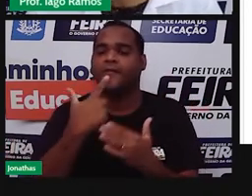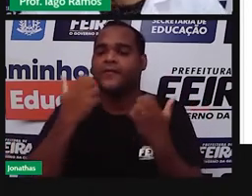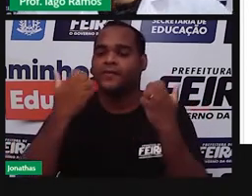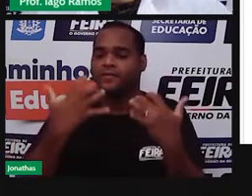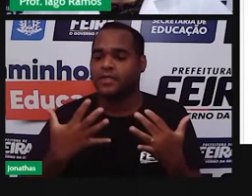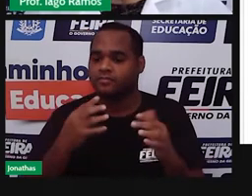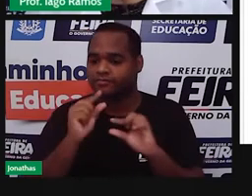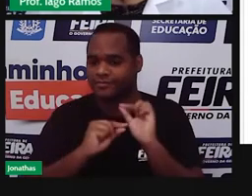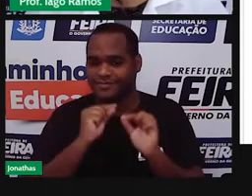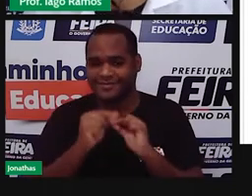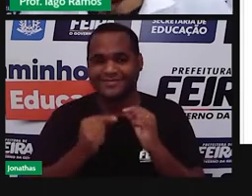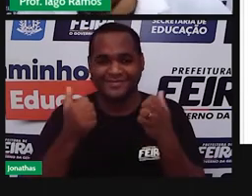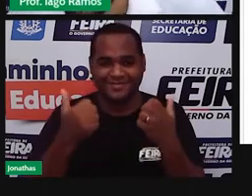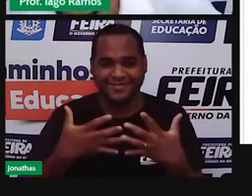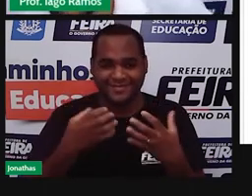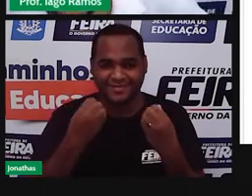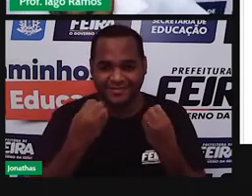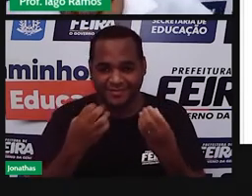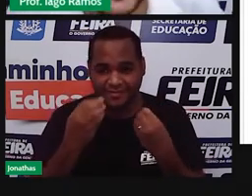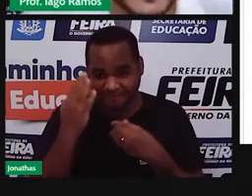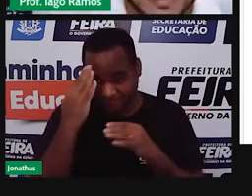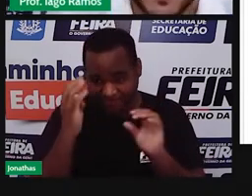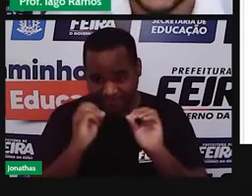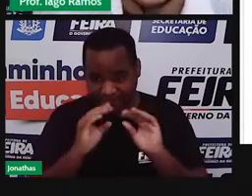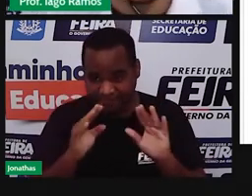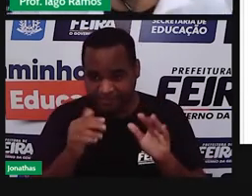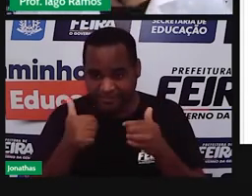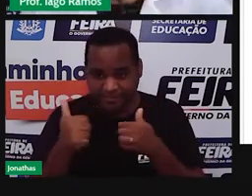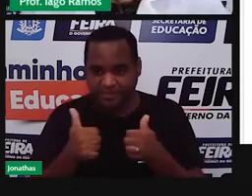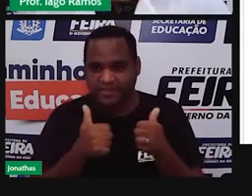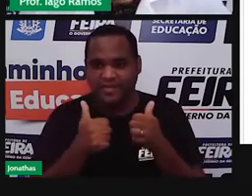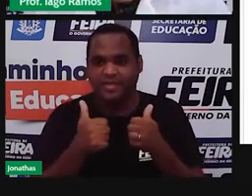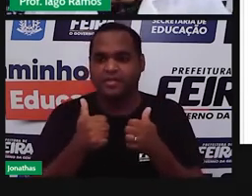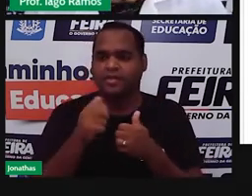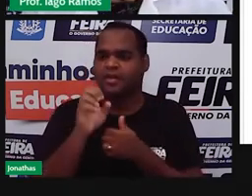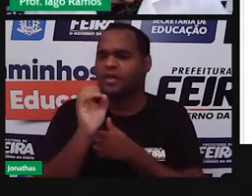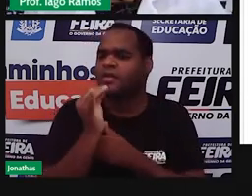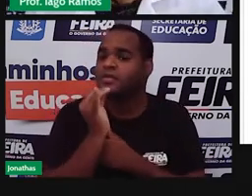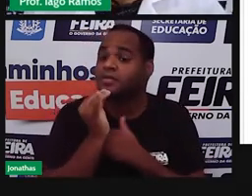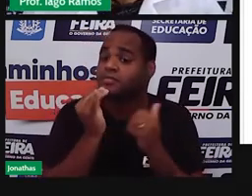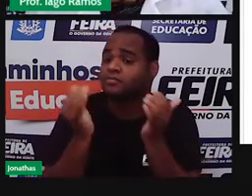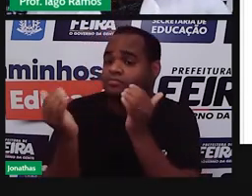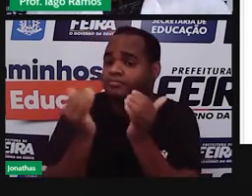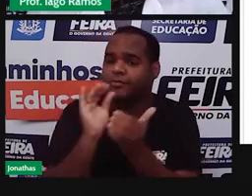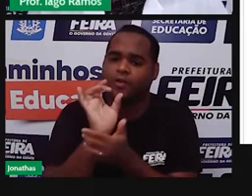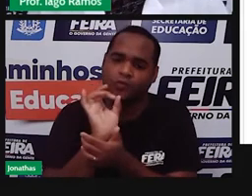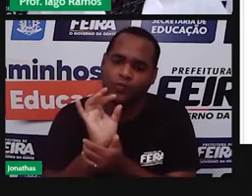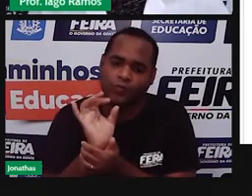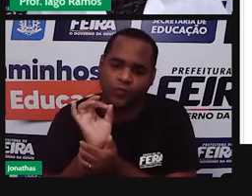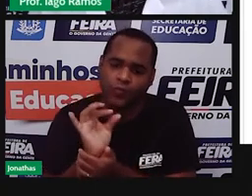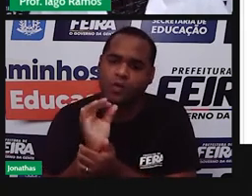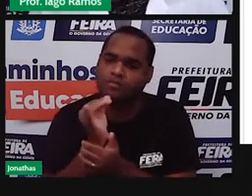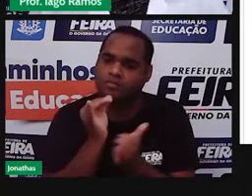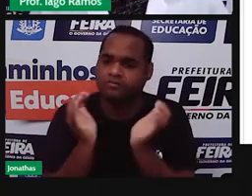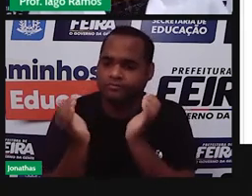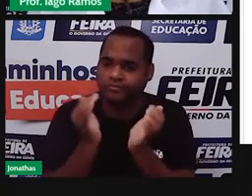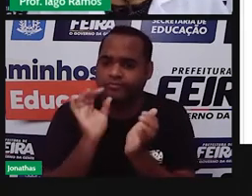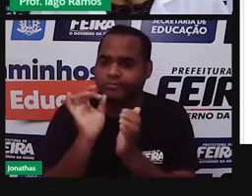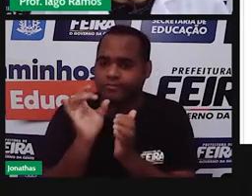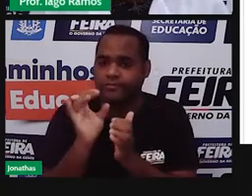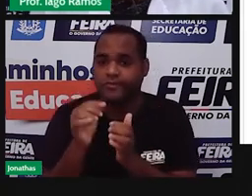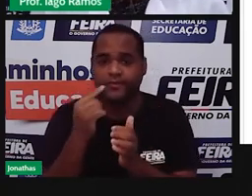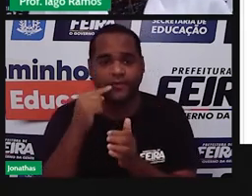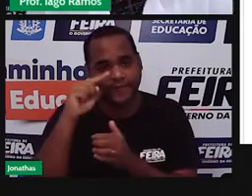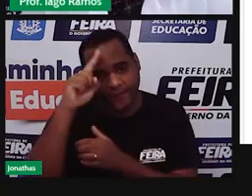dinheiro. Tá bom? Também uma situação hipotética, certo? Inventada, tá